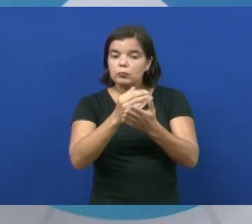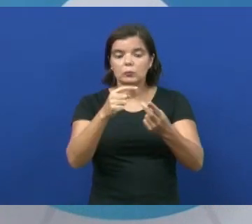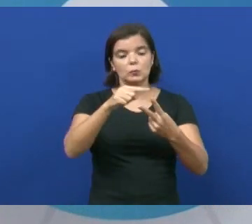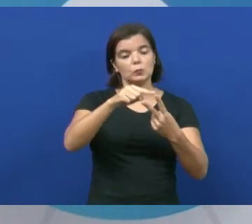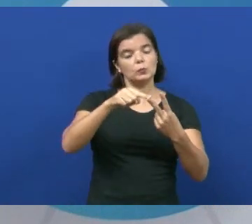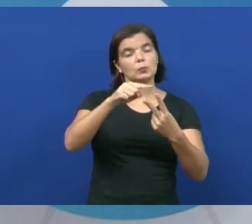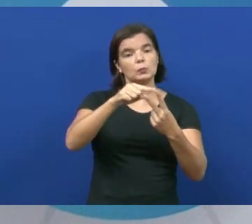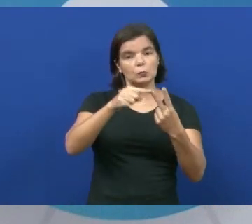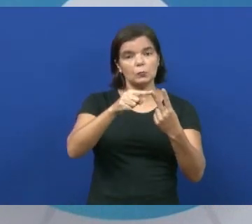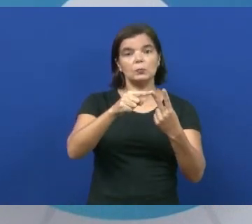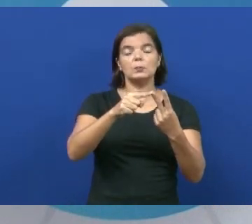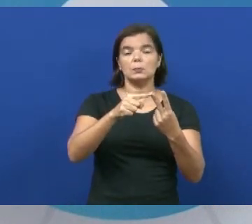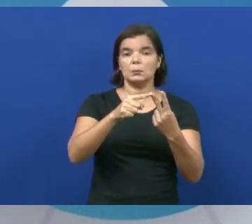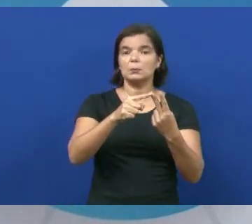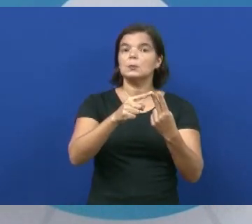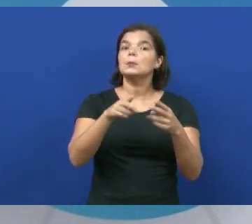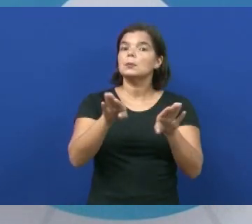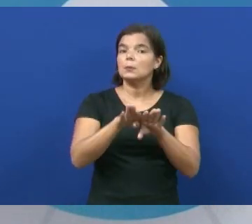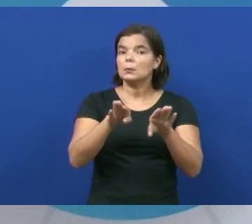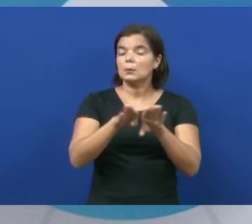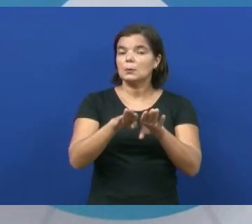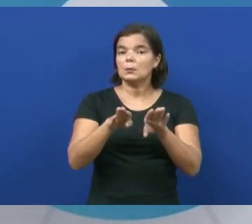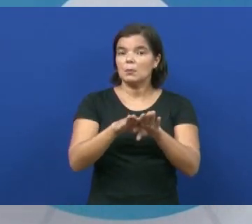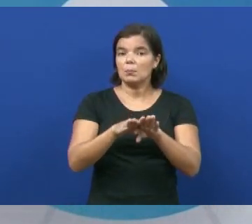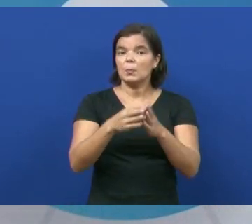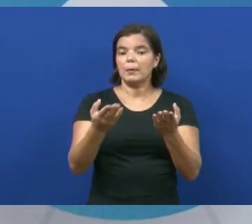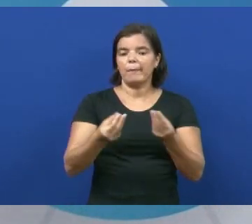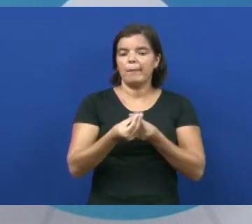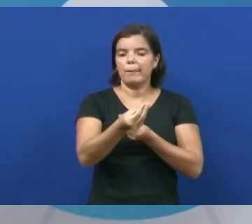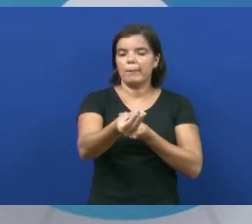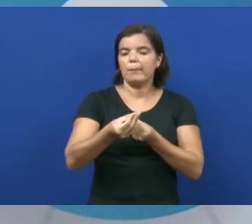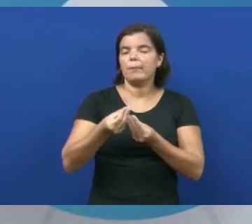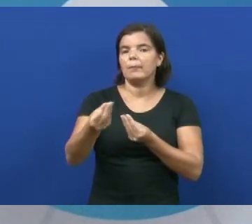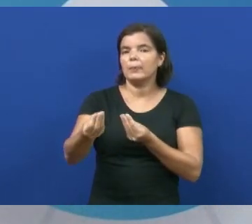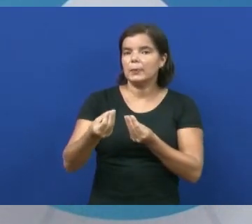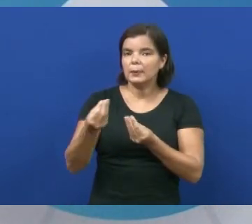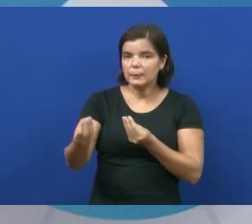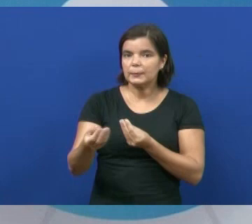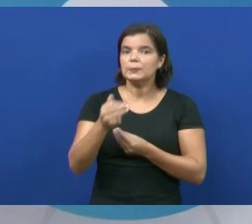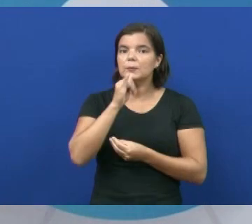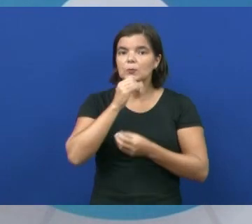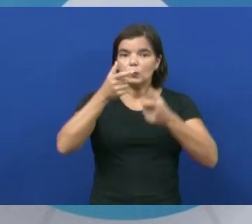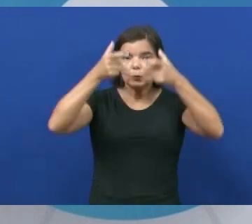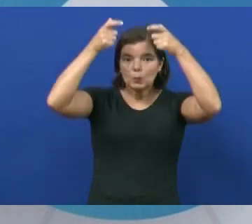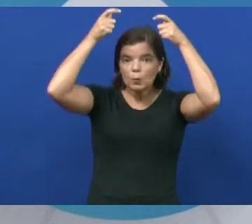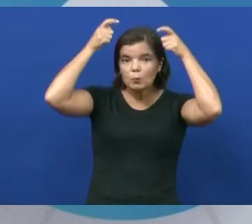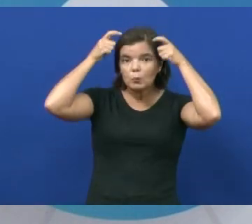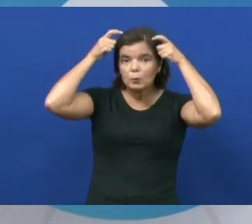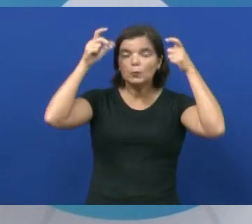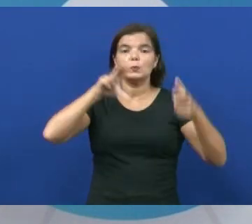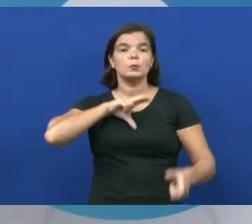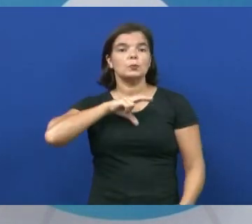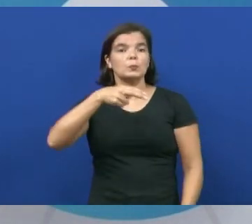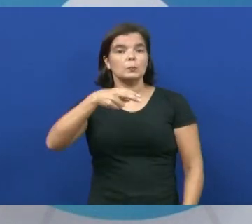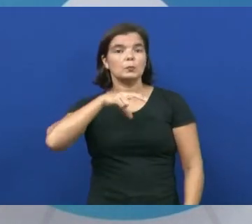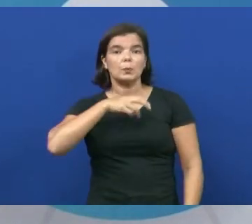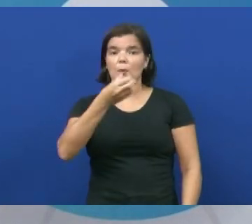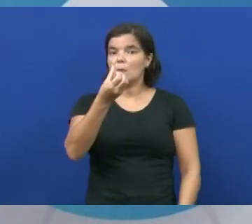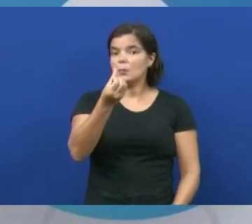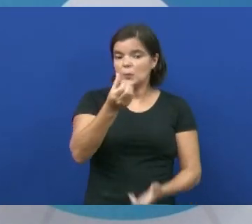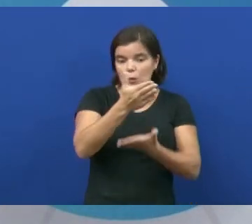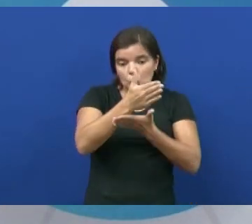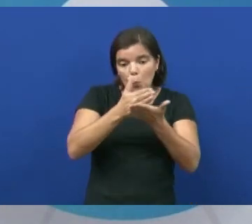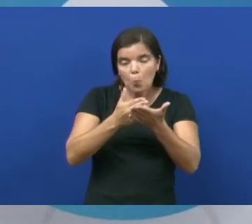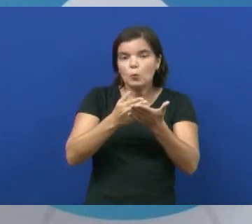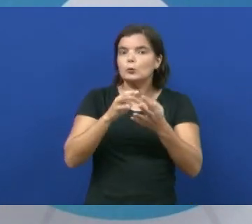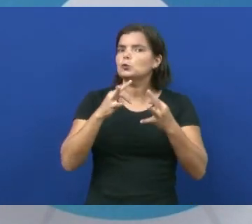capitanias hereditárias e que seria, né, entregue, por exemplo, né, à coroa portuguesa, a sexta parte, né, tudo que